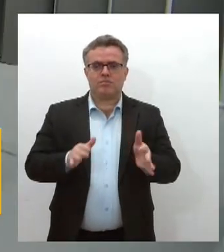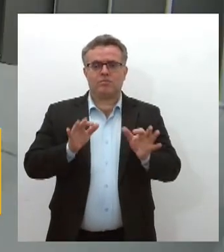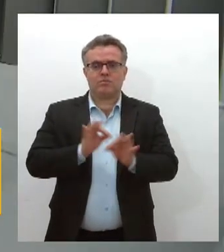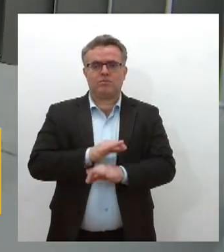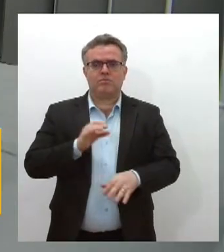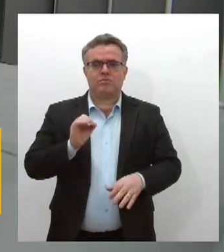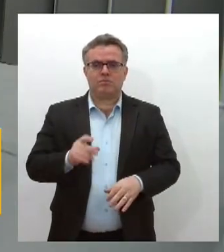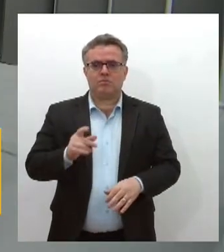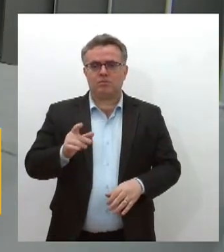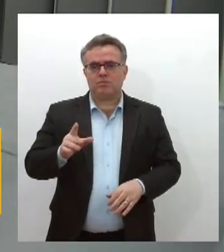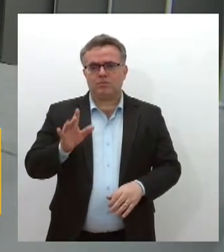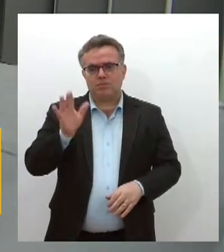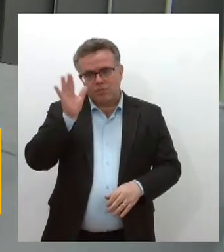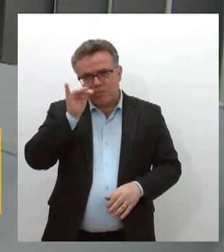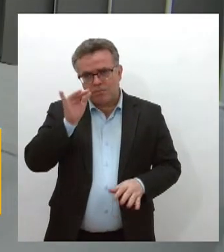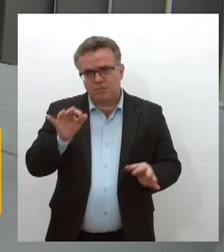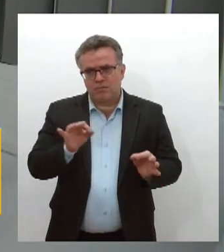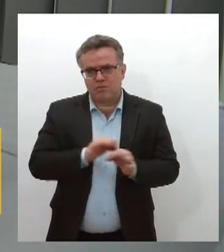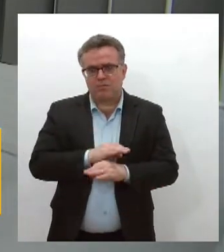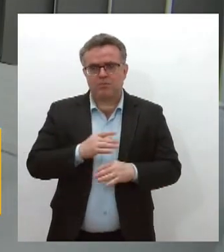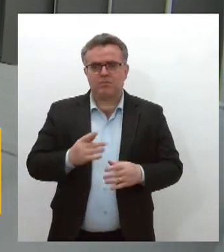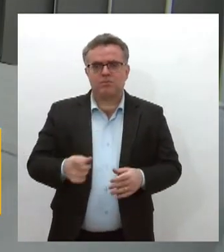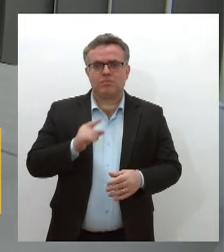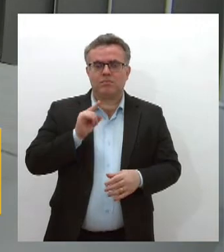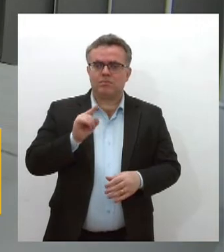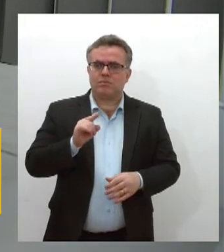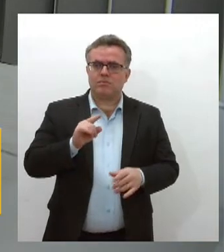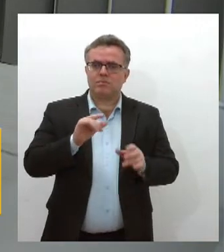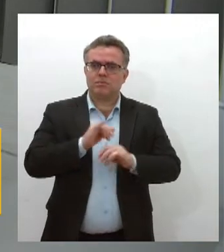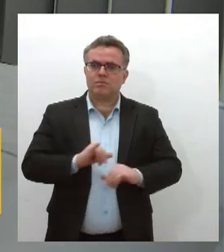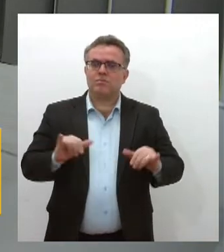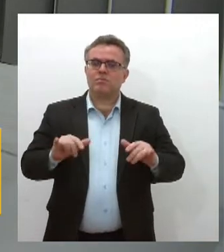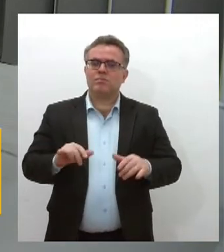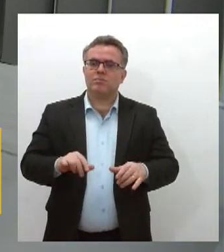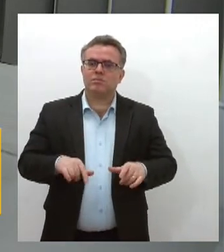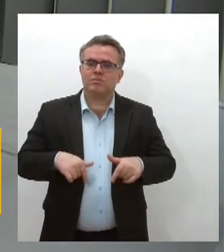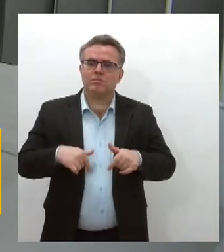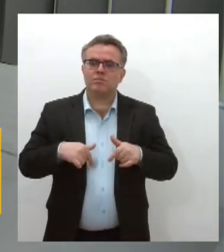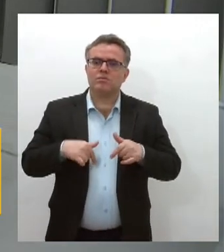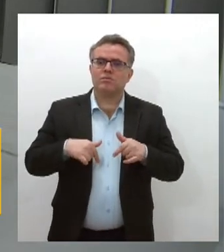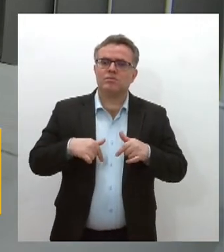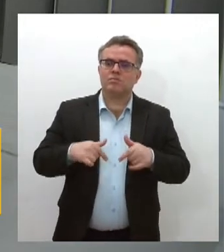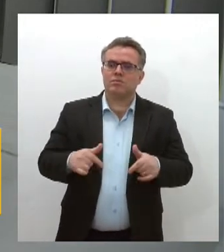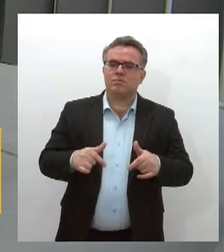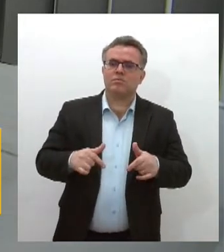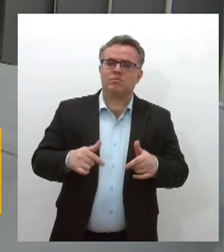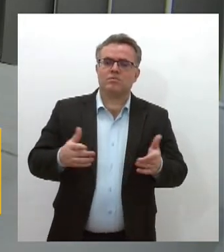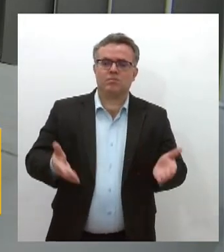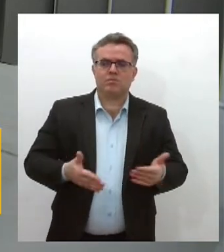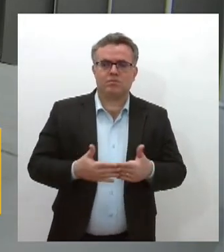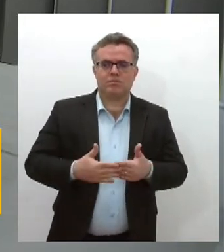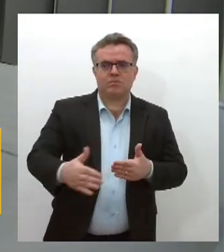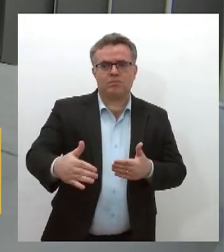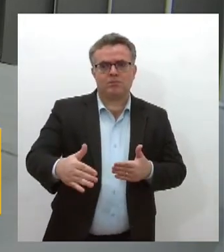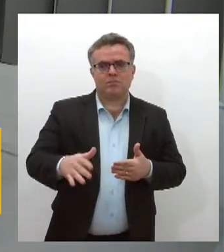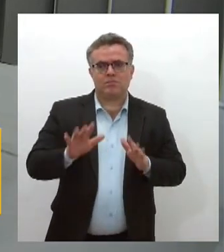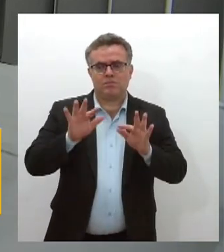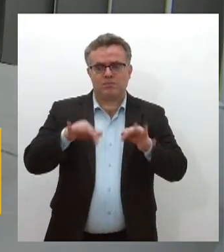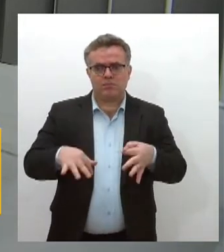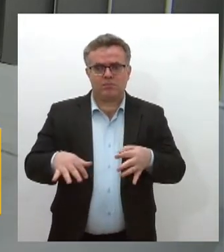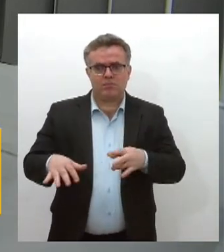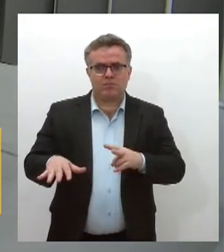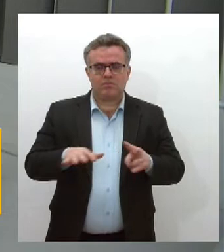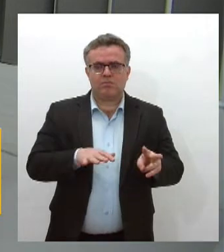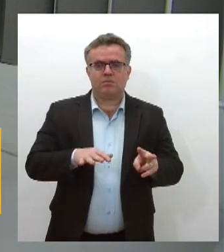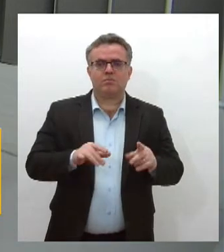né? Eu queria que você falasse para a gente dessa ação que vocês vão fazer também agora no final de semana para ampliar